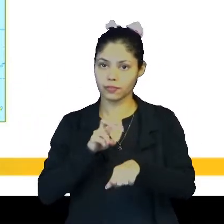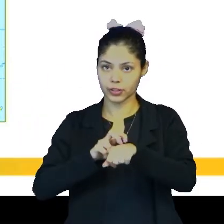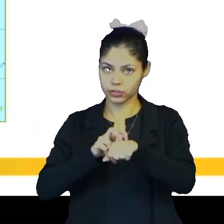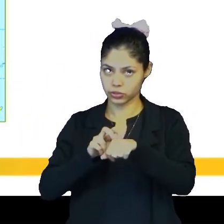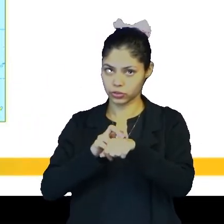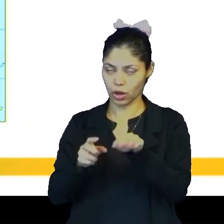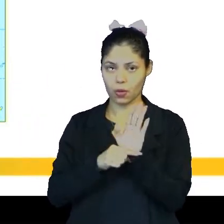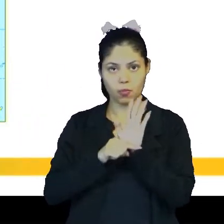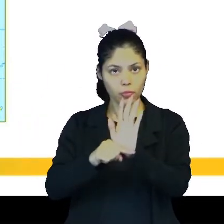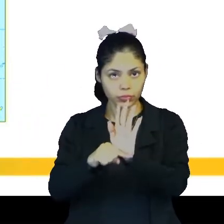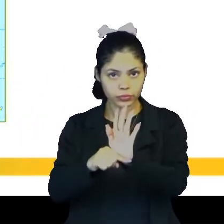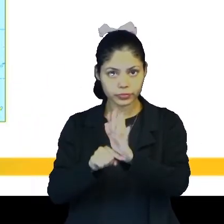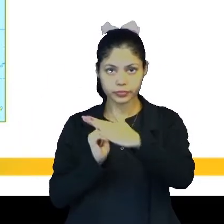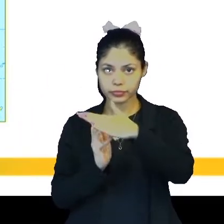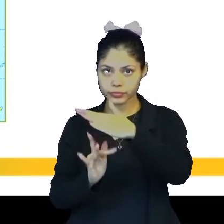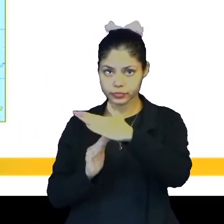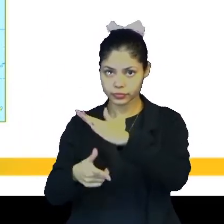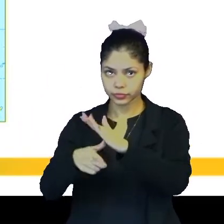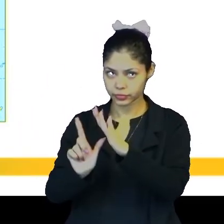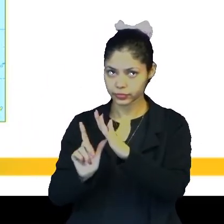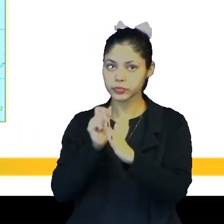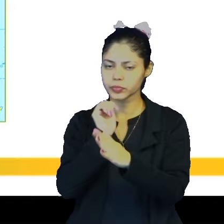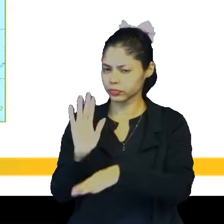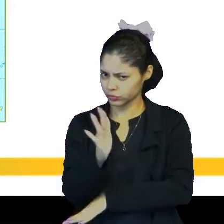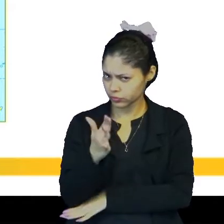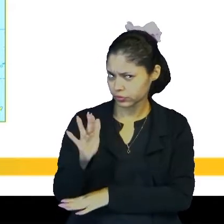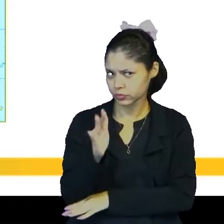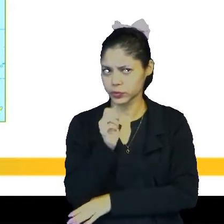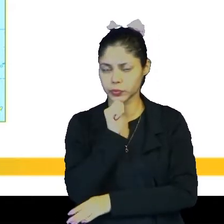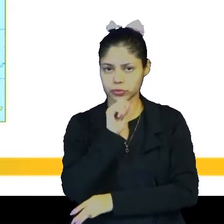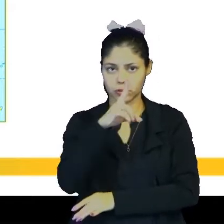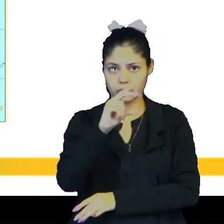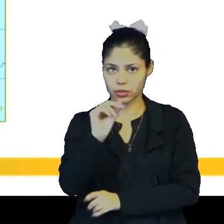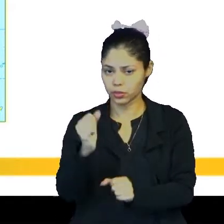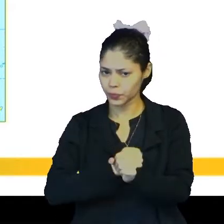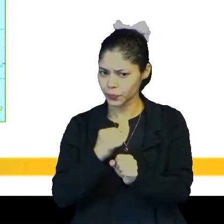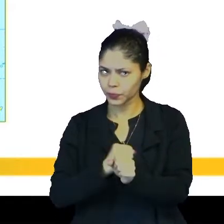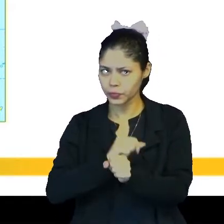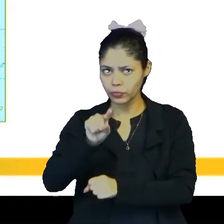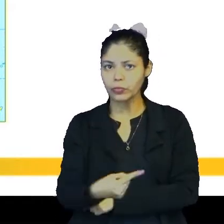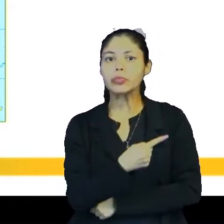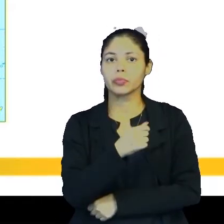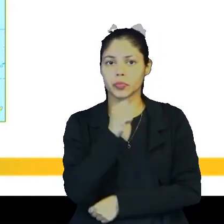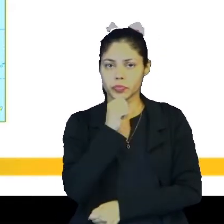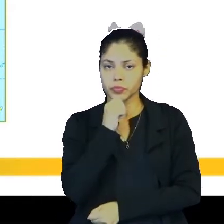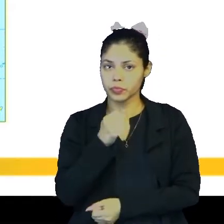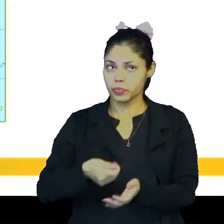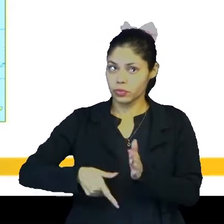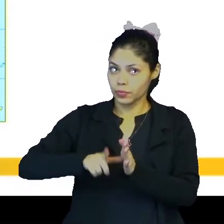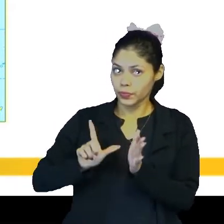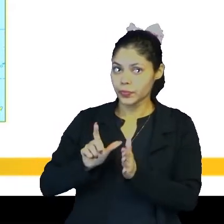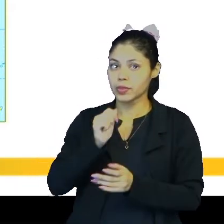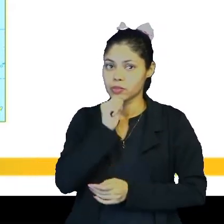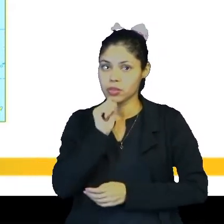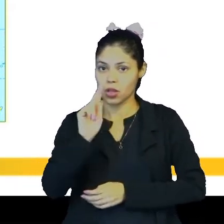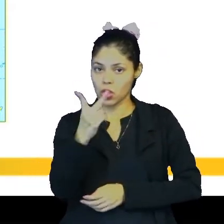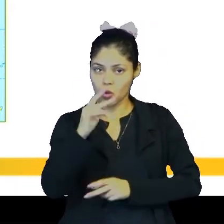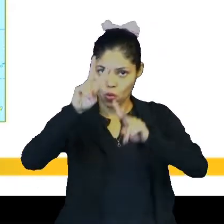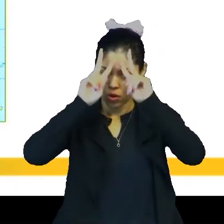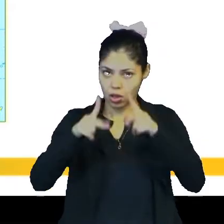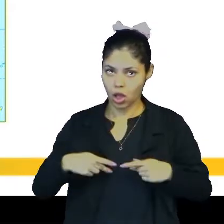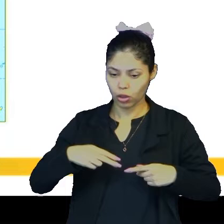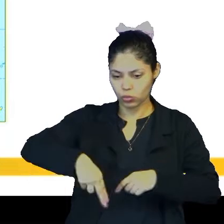verde indica a migração que teria ocorrido há aproximadamente 50 mil anos, onde os hominídeos teriam saído do norte